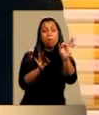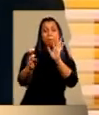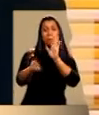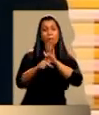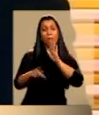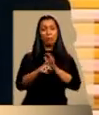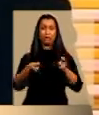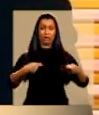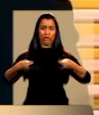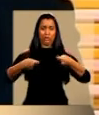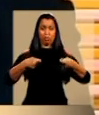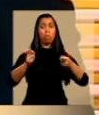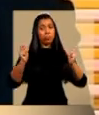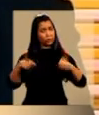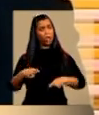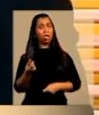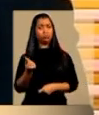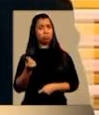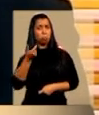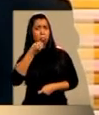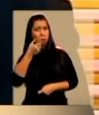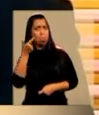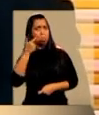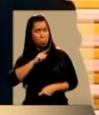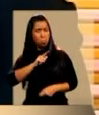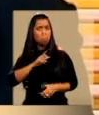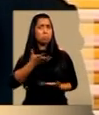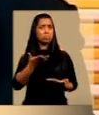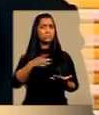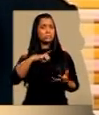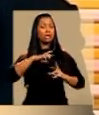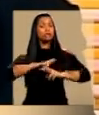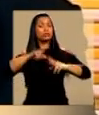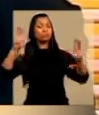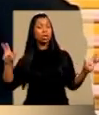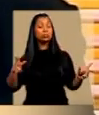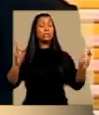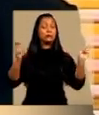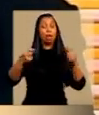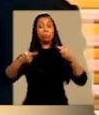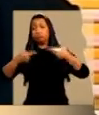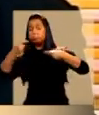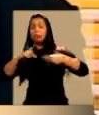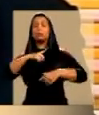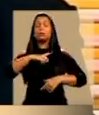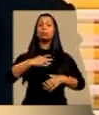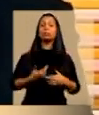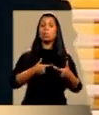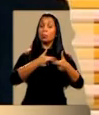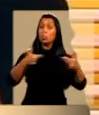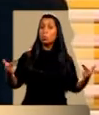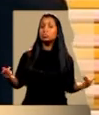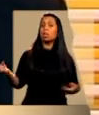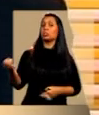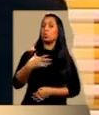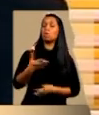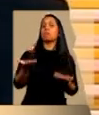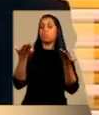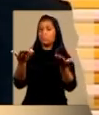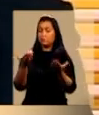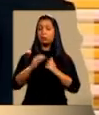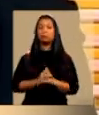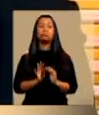plano de negócio, você tem que saber se esse negócio realmente é viável, se você tem um diferencial competitivo, se você tem algo inovador